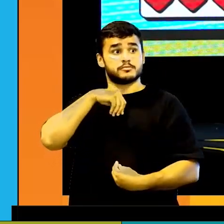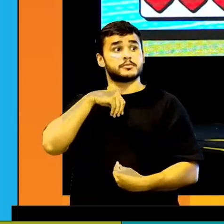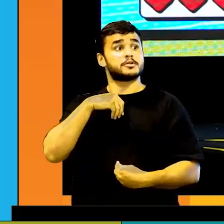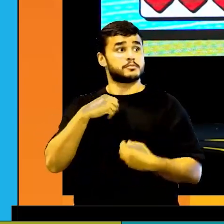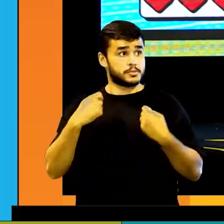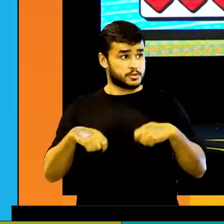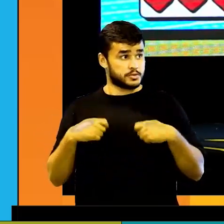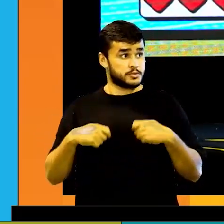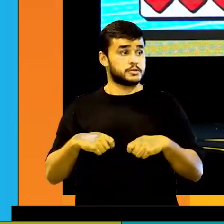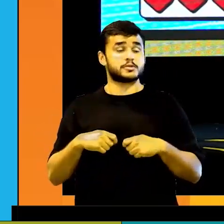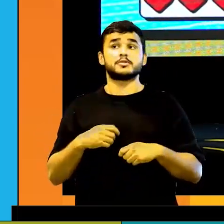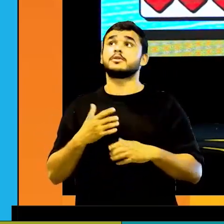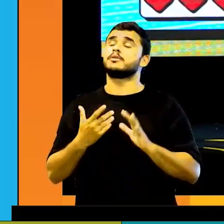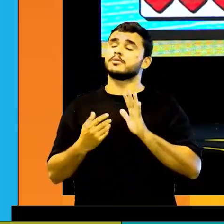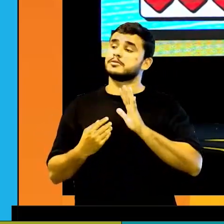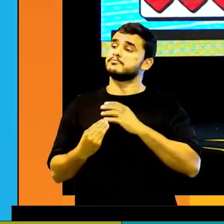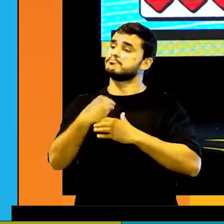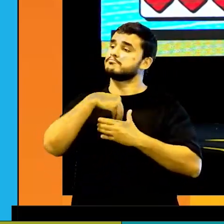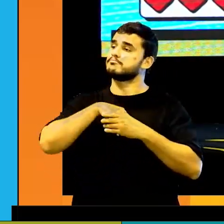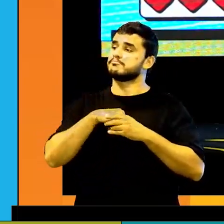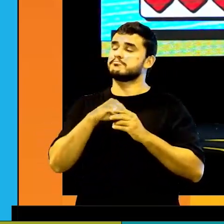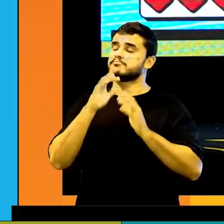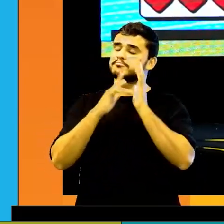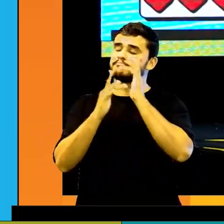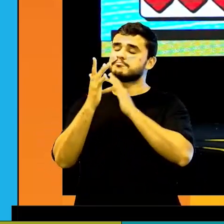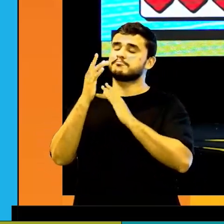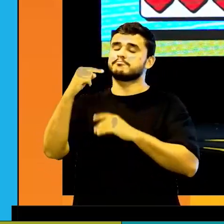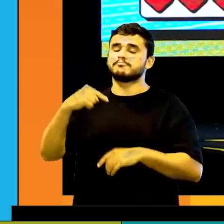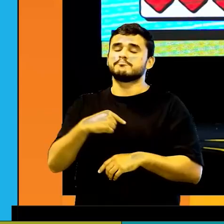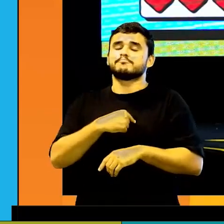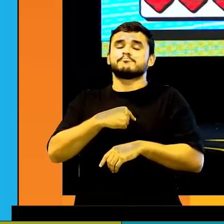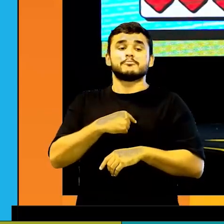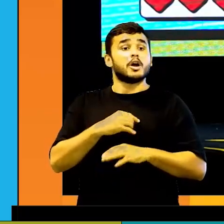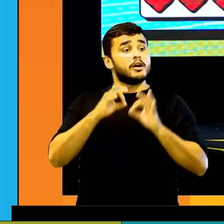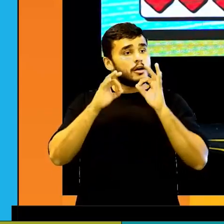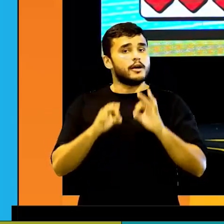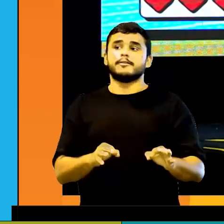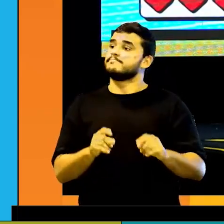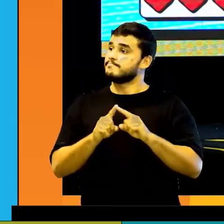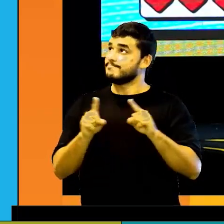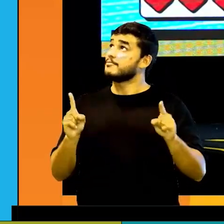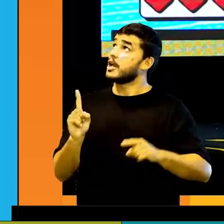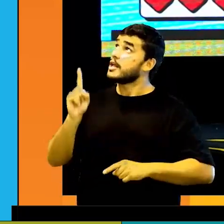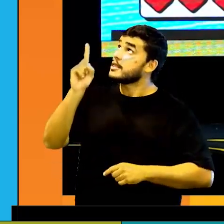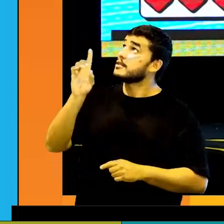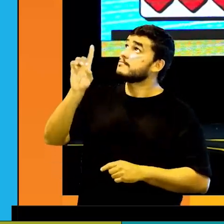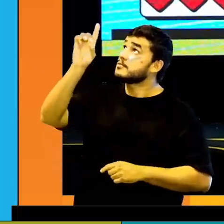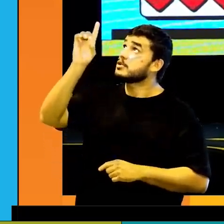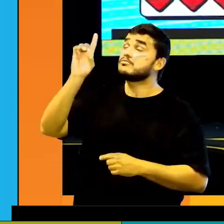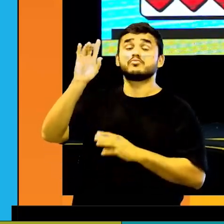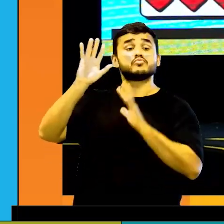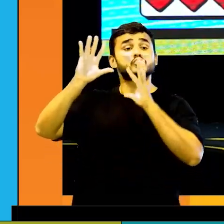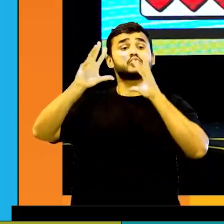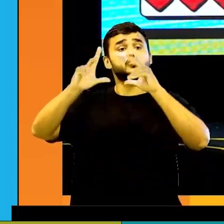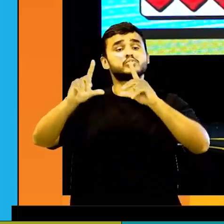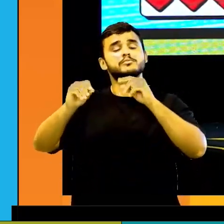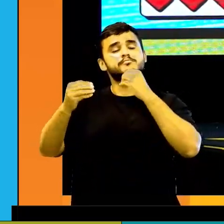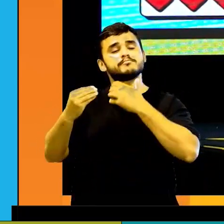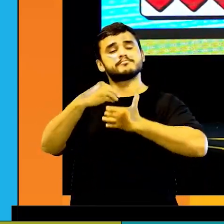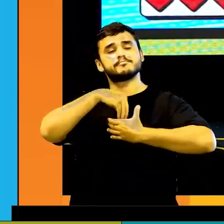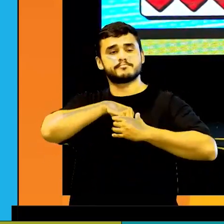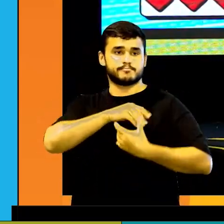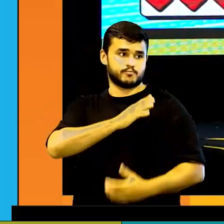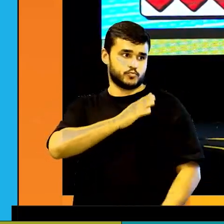viu? Precisa de espírito para Jesus chegar até aquele espaço que só Ele pode ocupar no coraçãozinho da